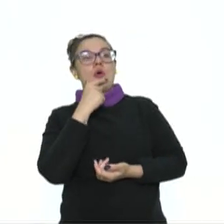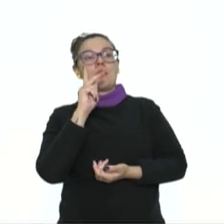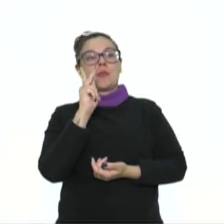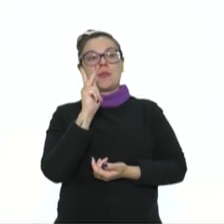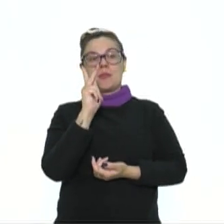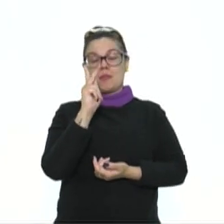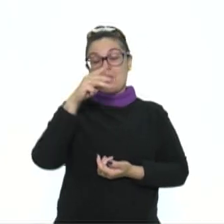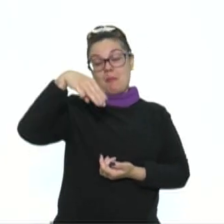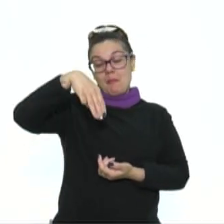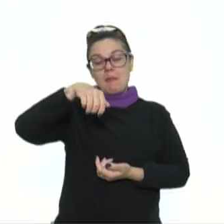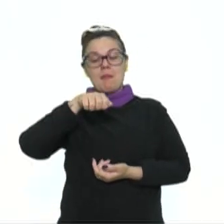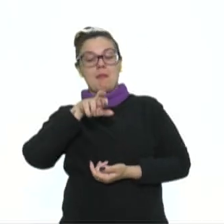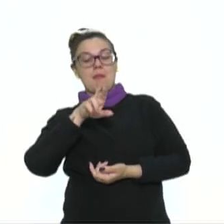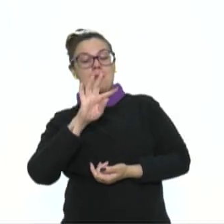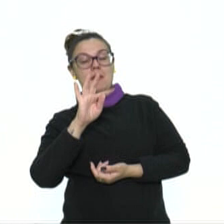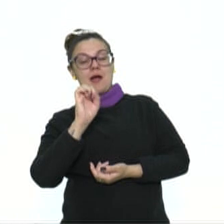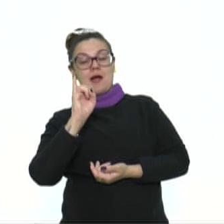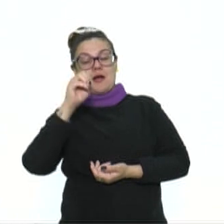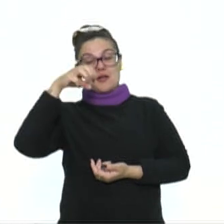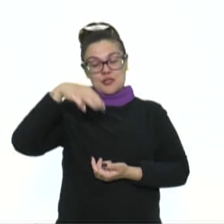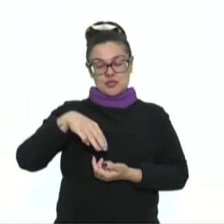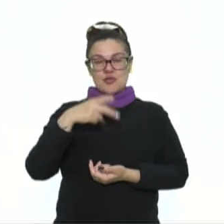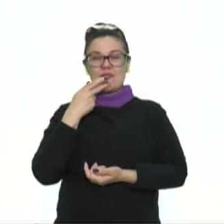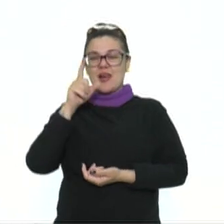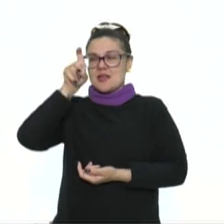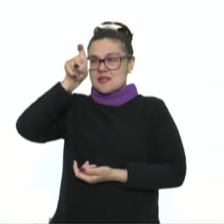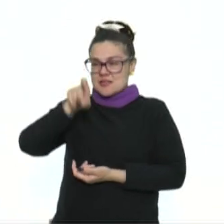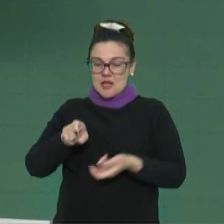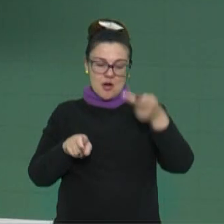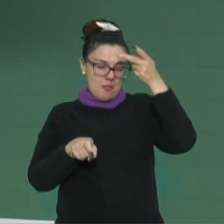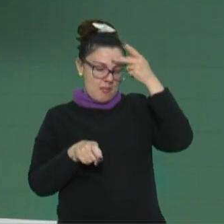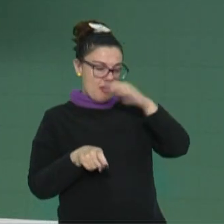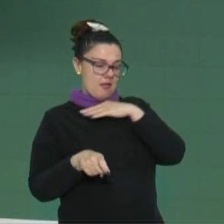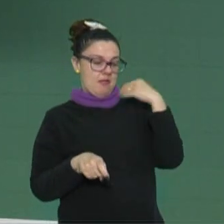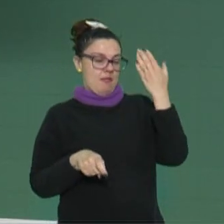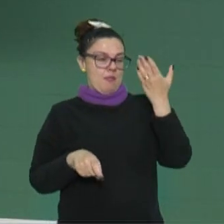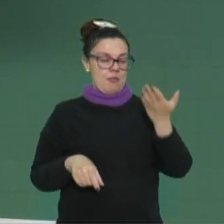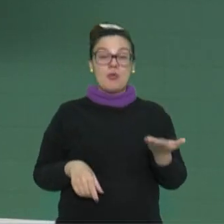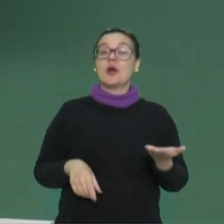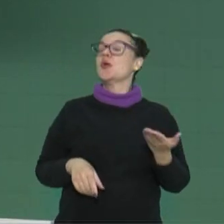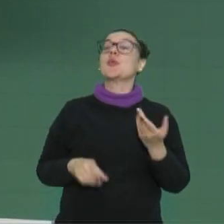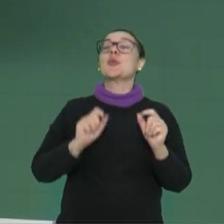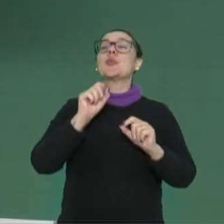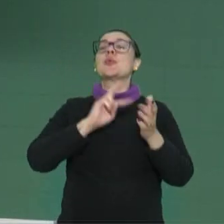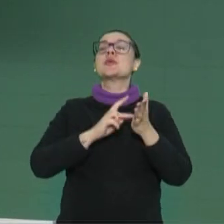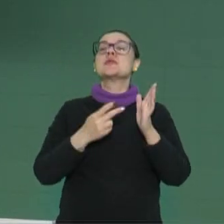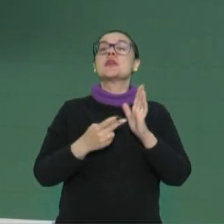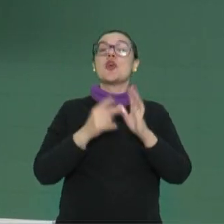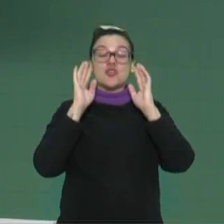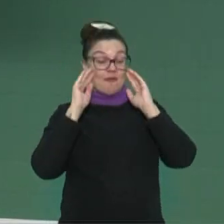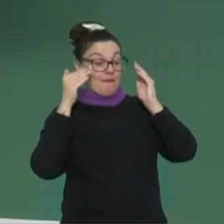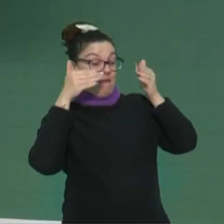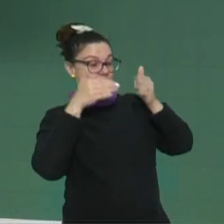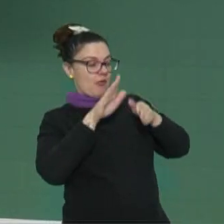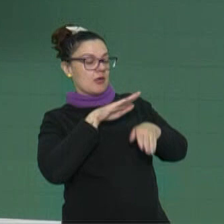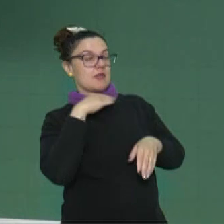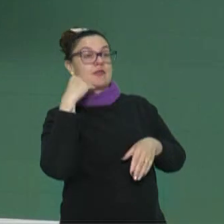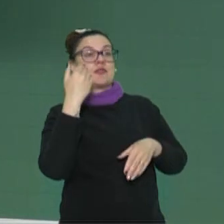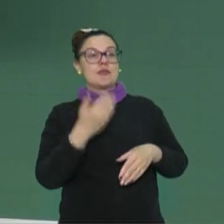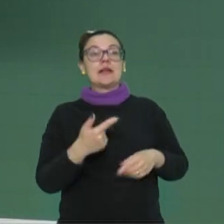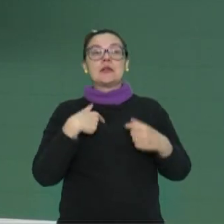morte. Ou seja, nós somos um ser direcionado para a nossa finitude. E isso nos